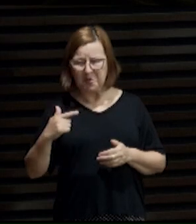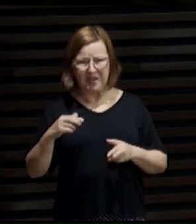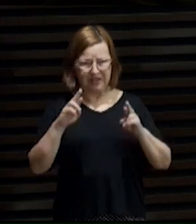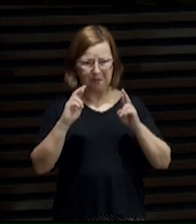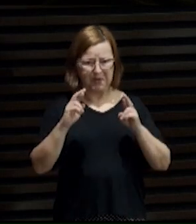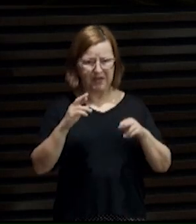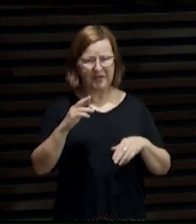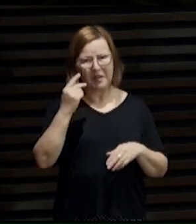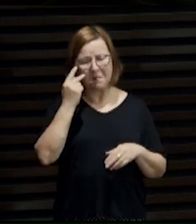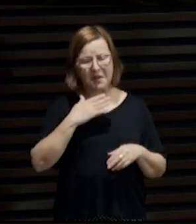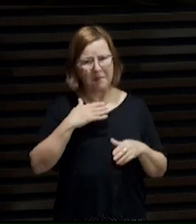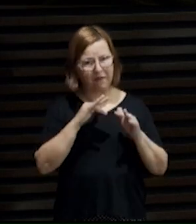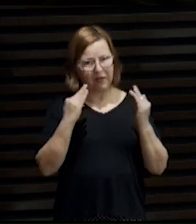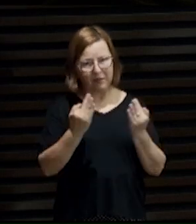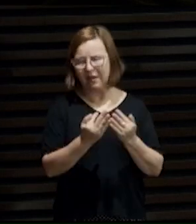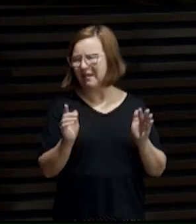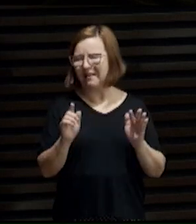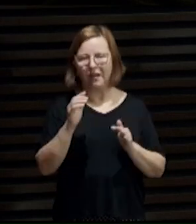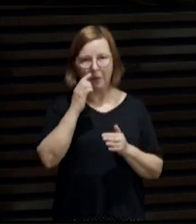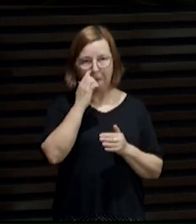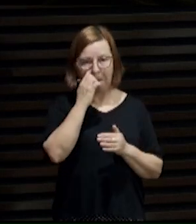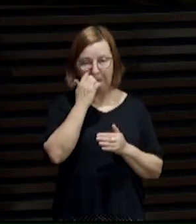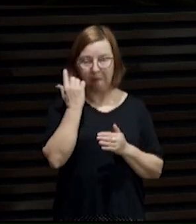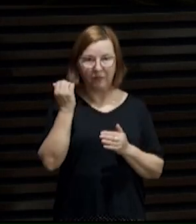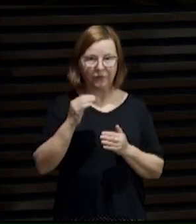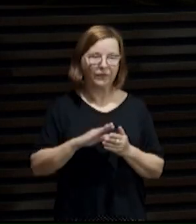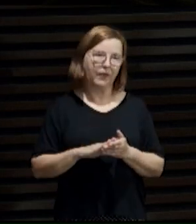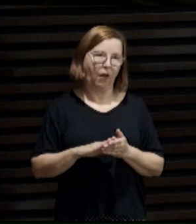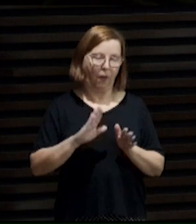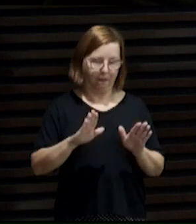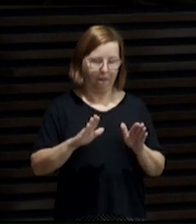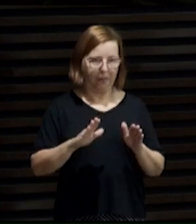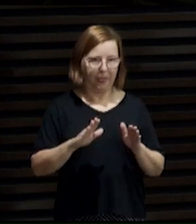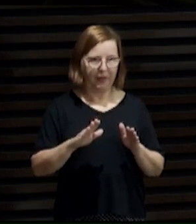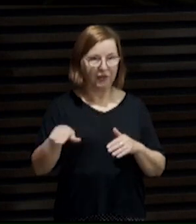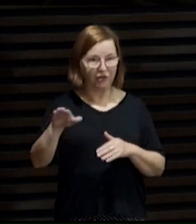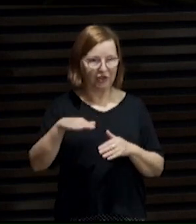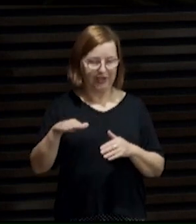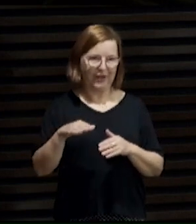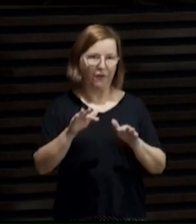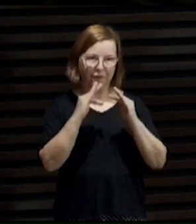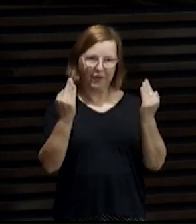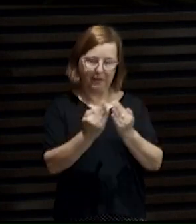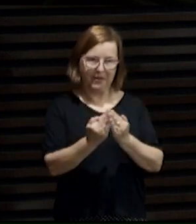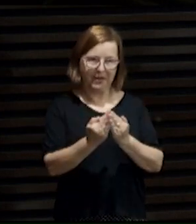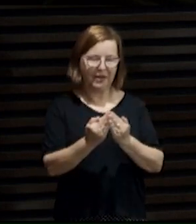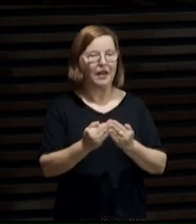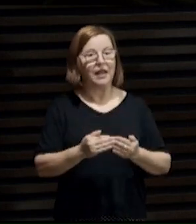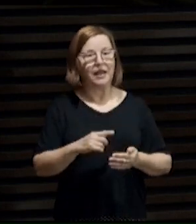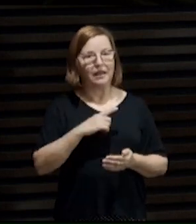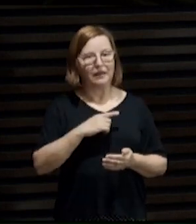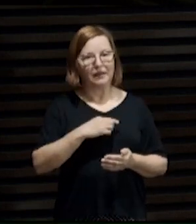texto. Como geralmente uma casa se organiza? Um pai, uma mãe e seus filhos. Mas esta